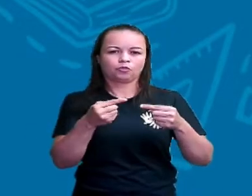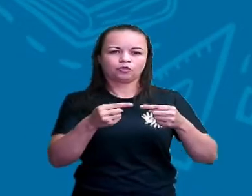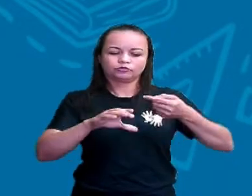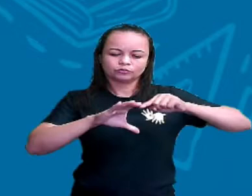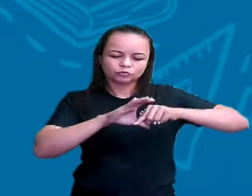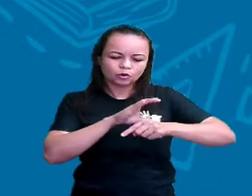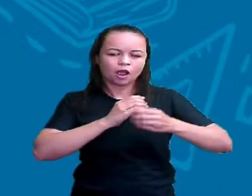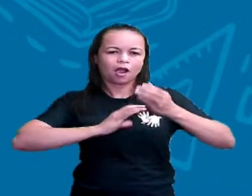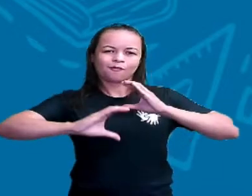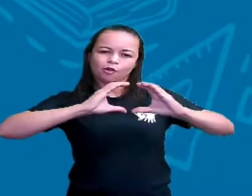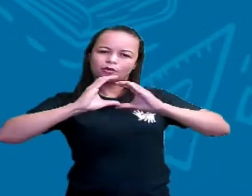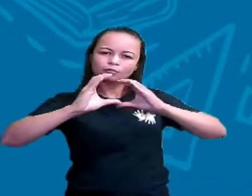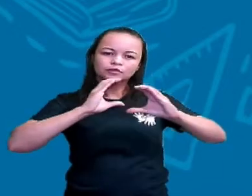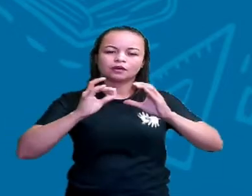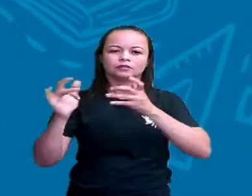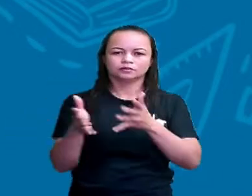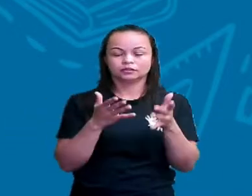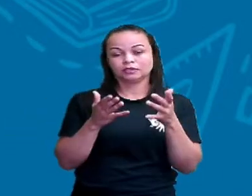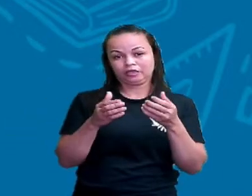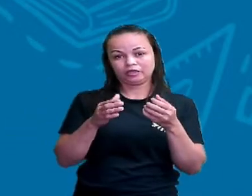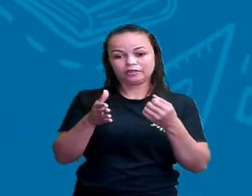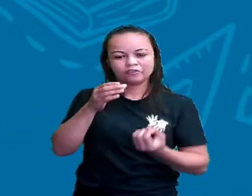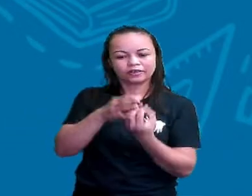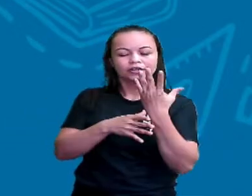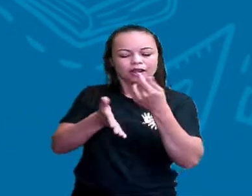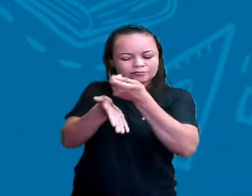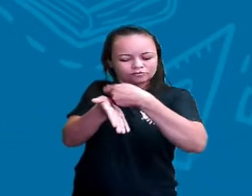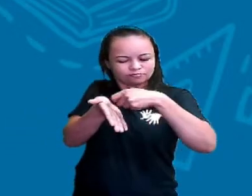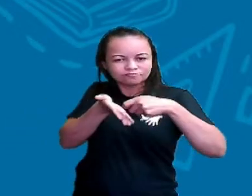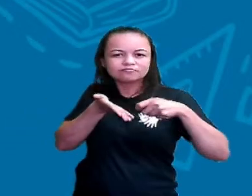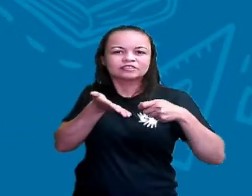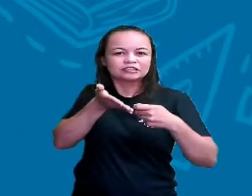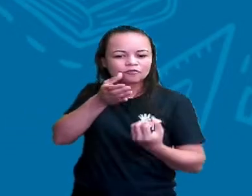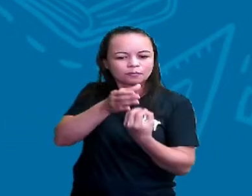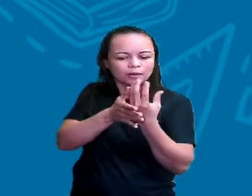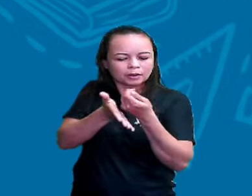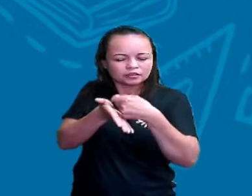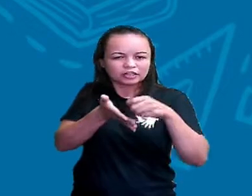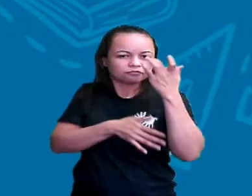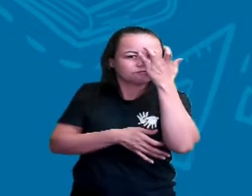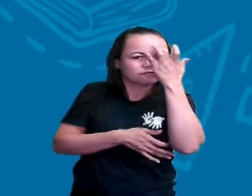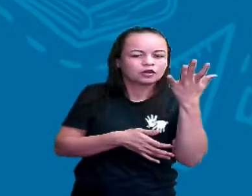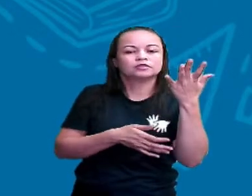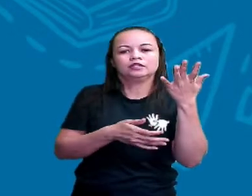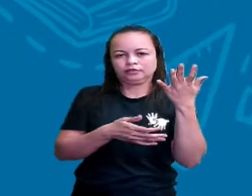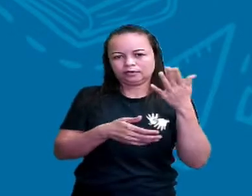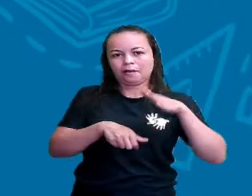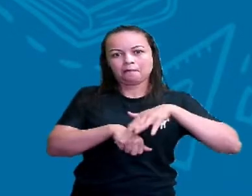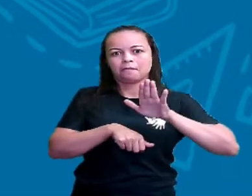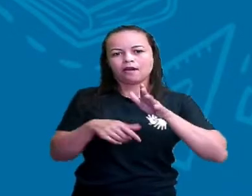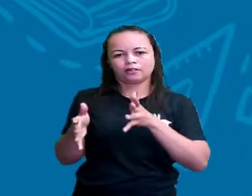essa comunicação e cria a escrita, né? A invenção da escrita, que vai facilitar ainda mais